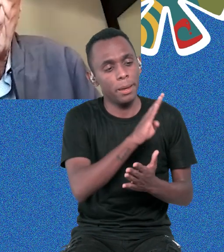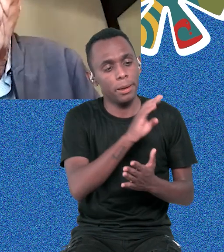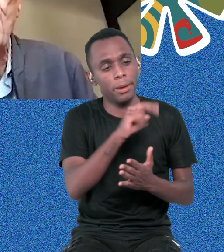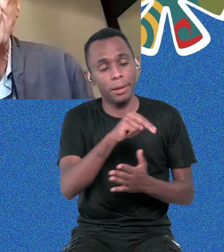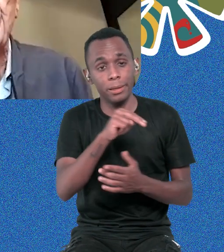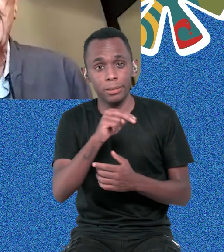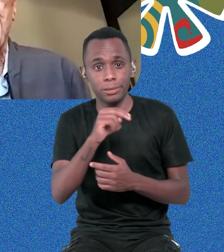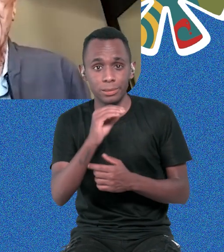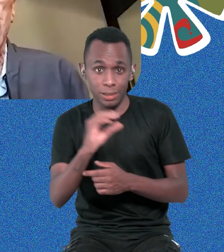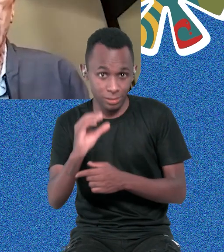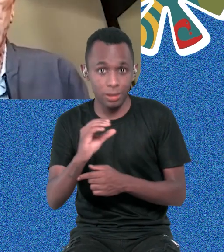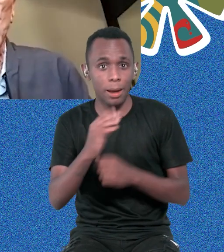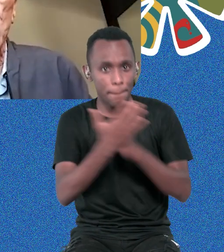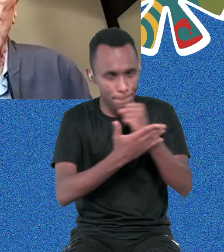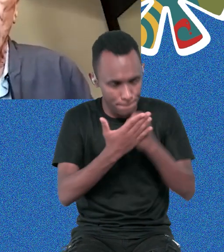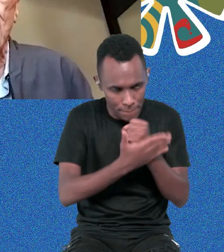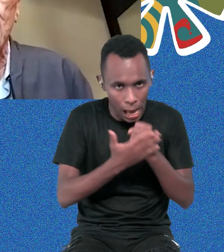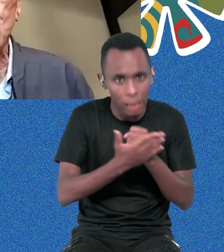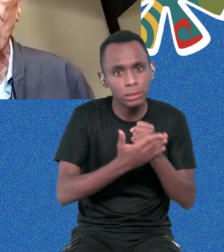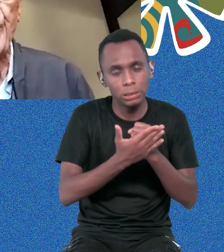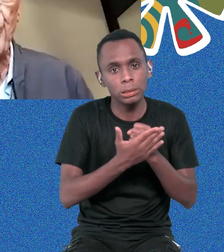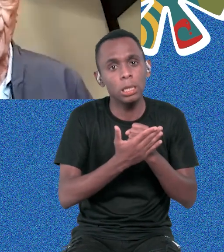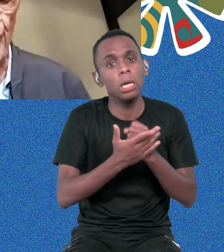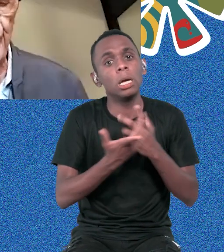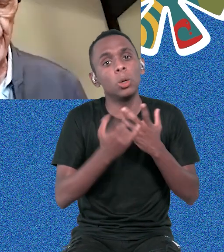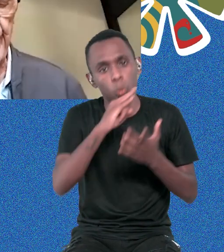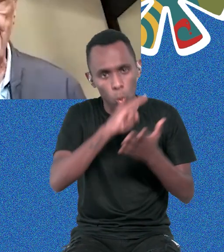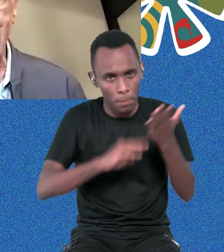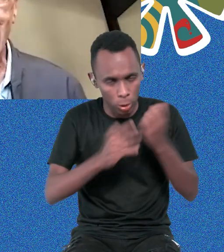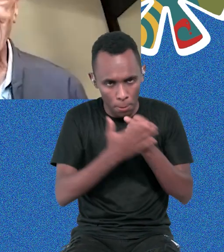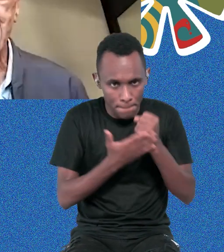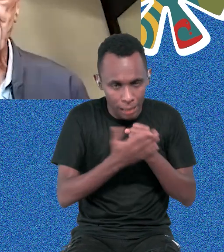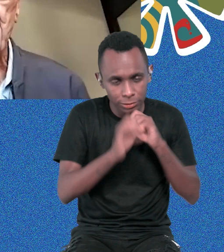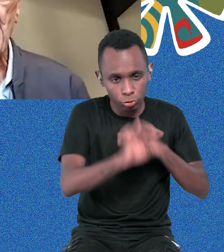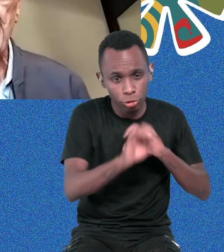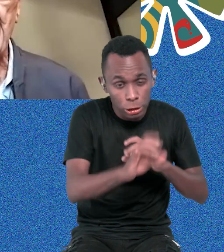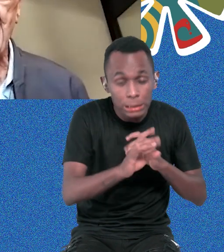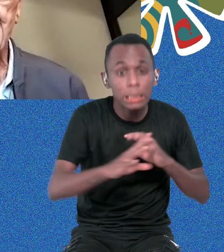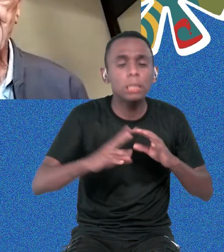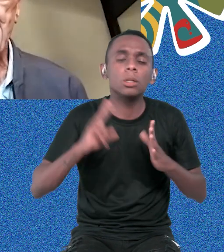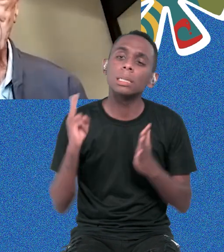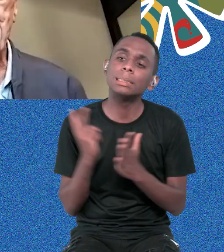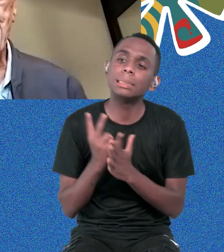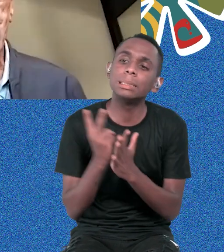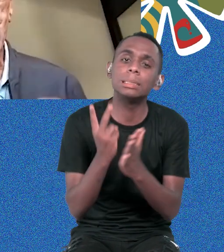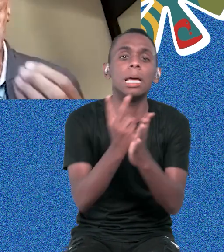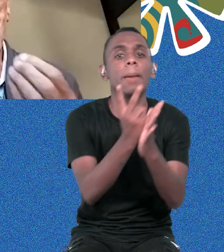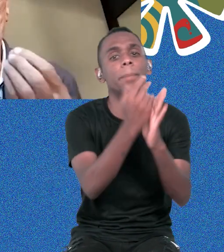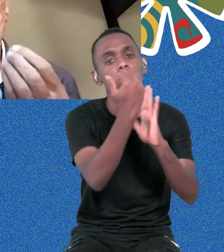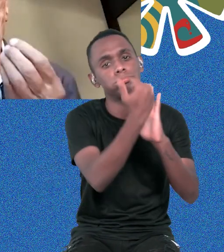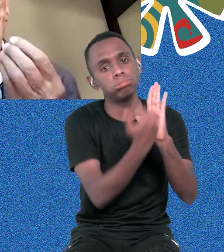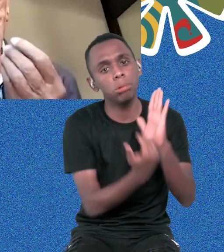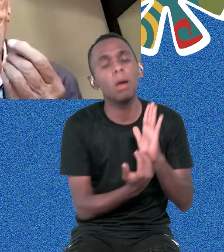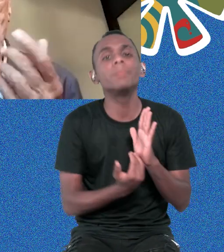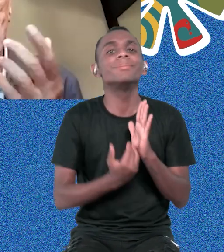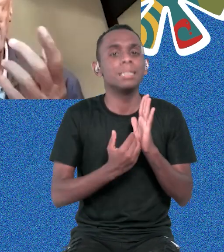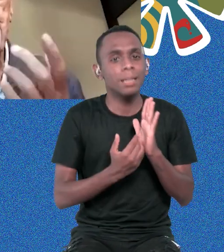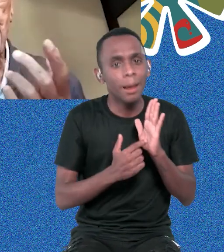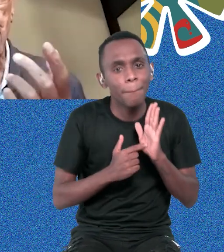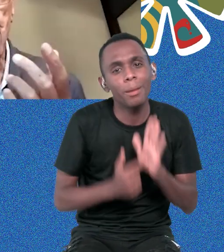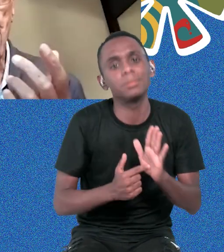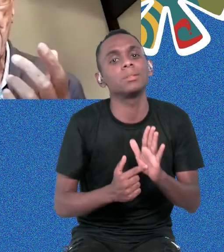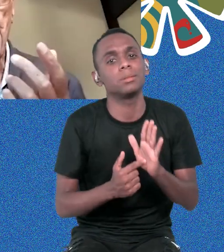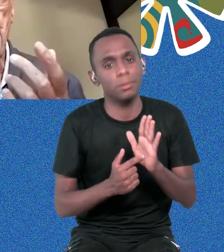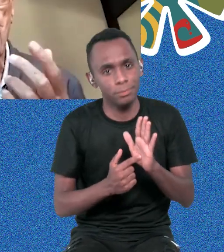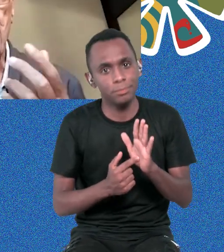nacional comum, em tudo, os currículos, em cada área, ela sempre recebeu essa